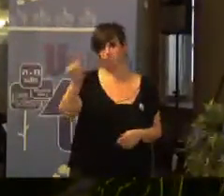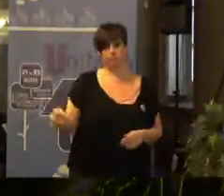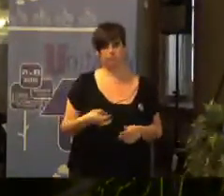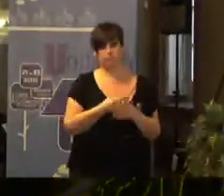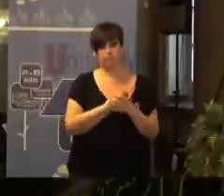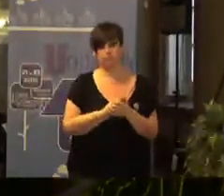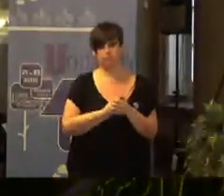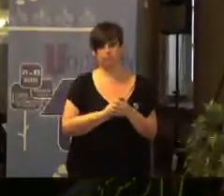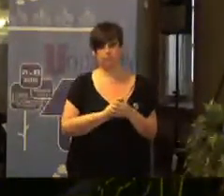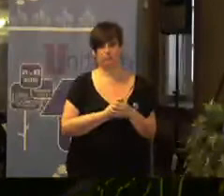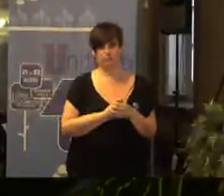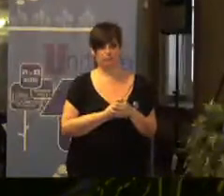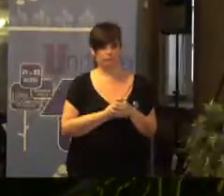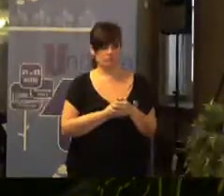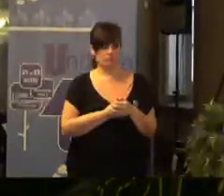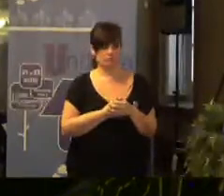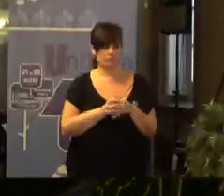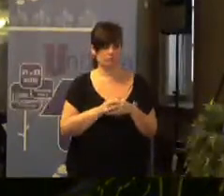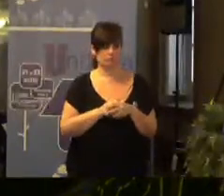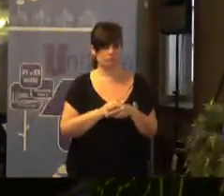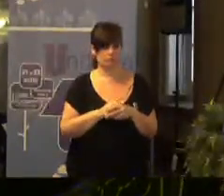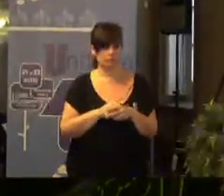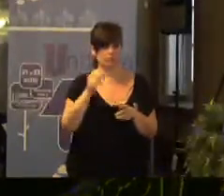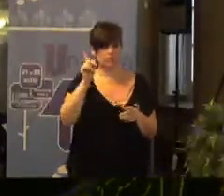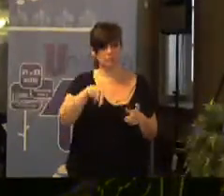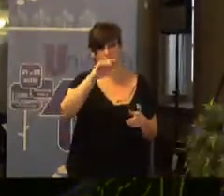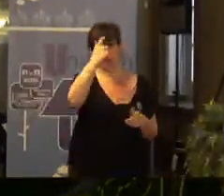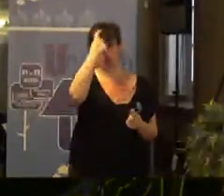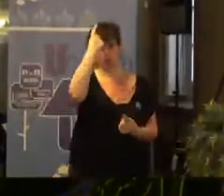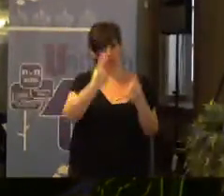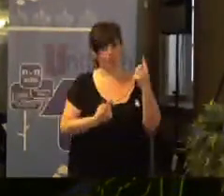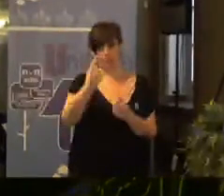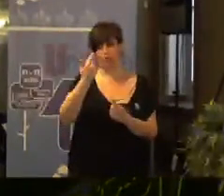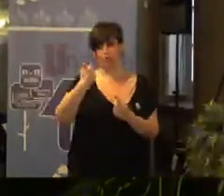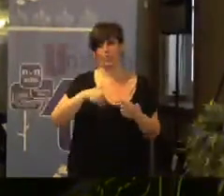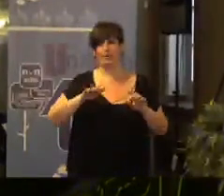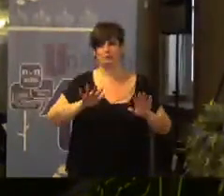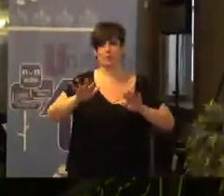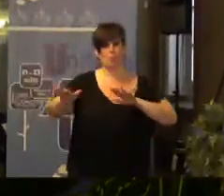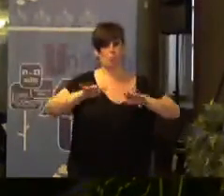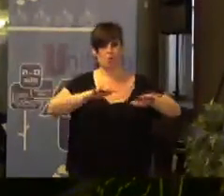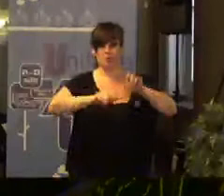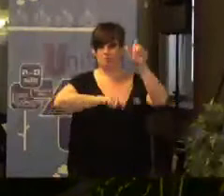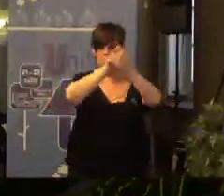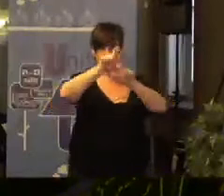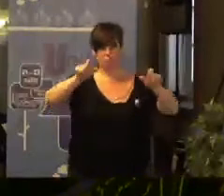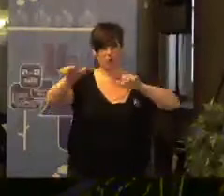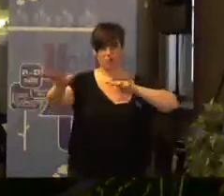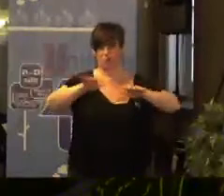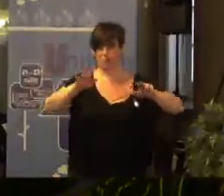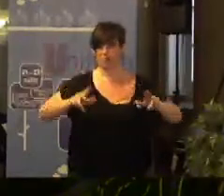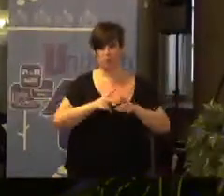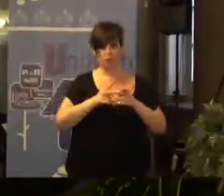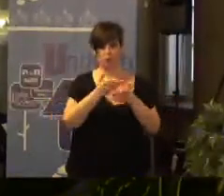greves numa série de setores que são importantes. Agora, o movimento de massas